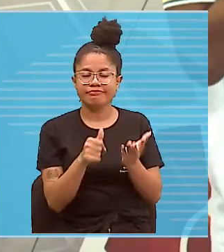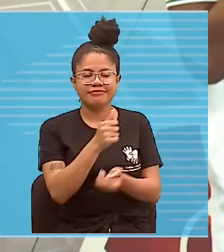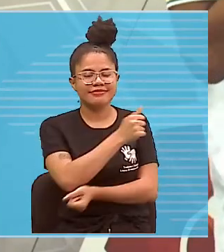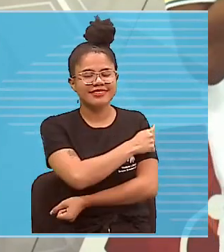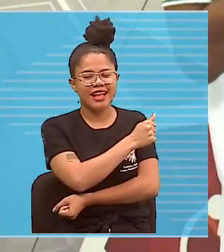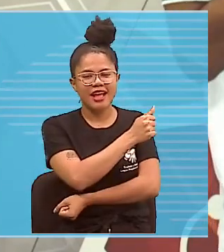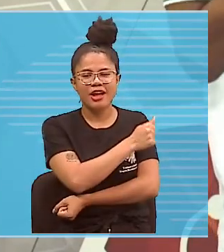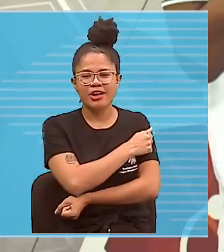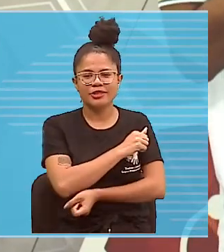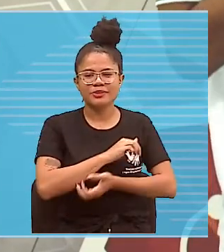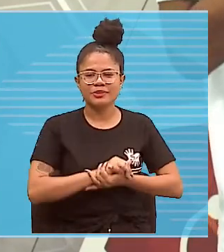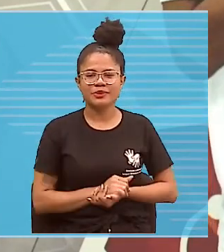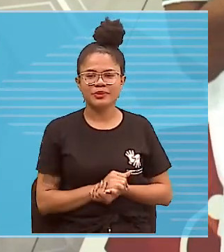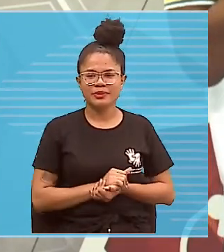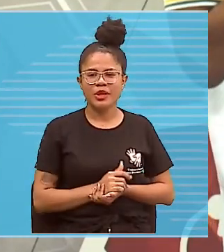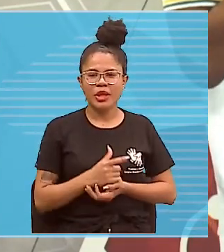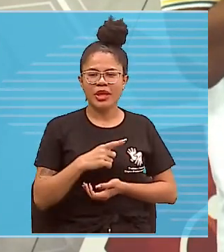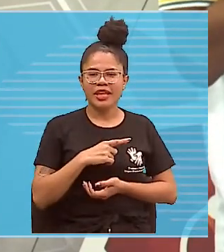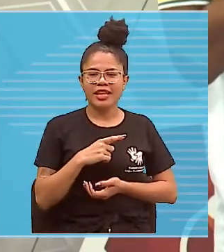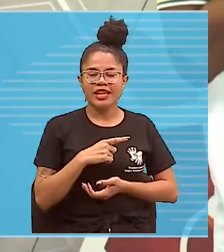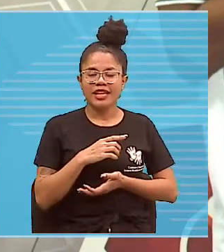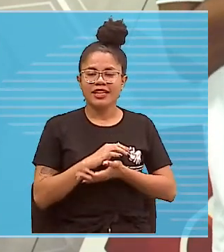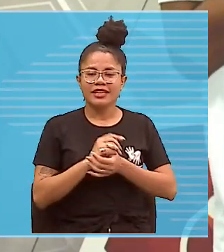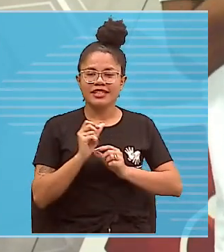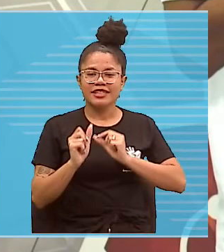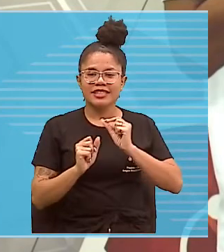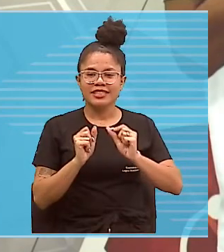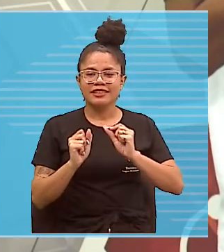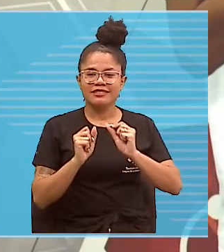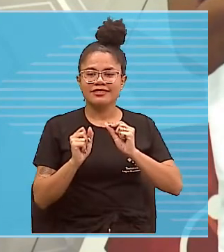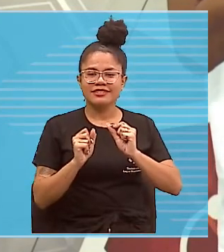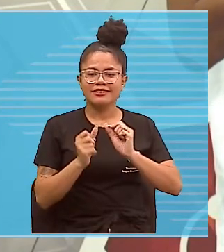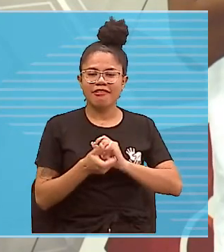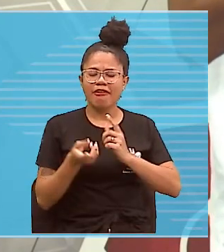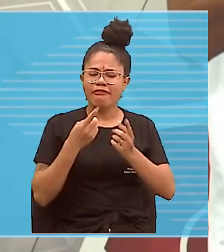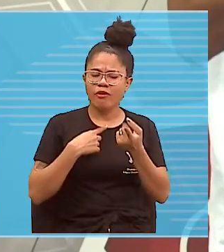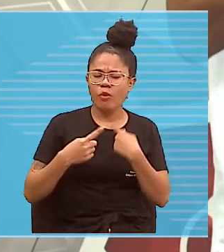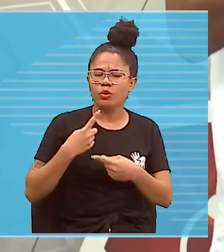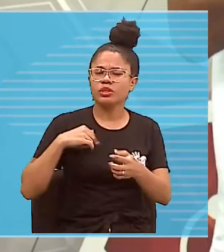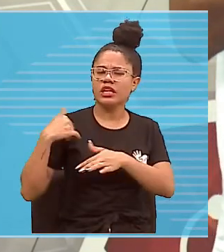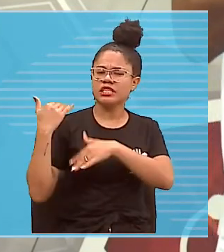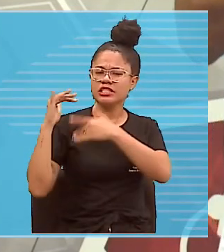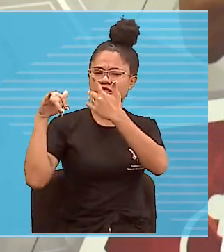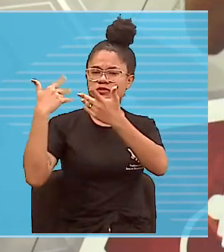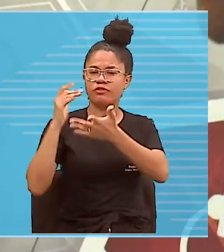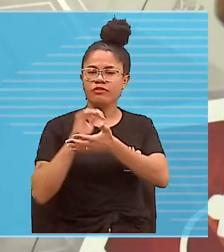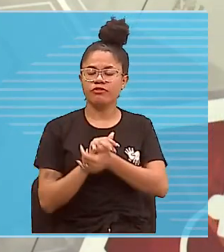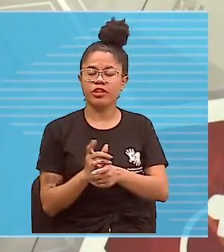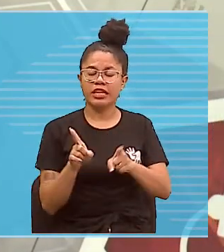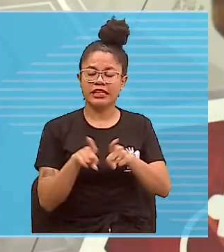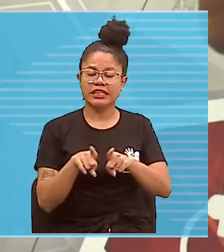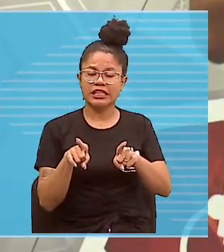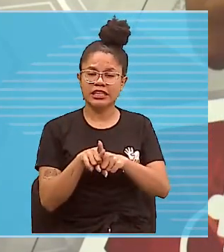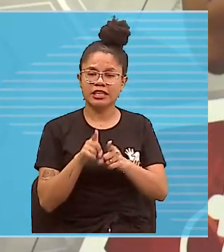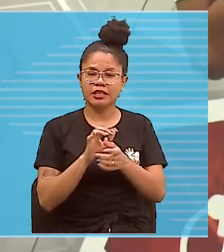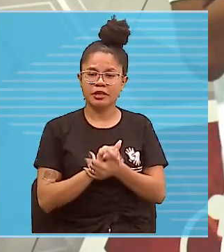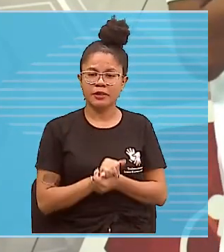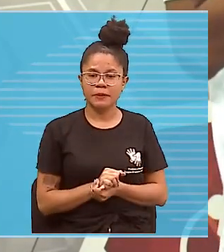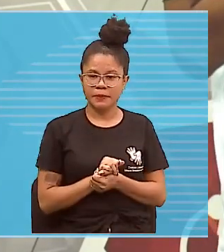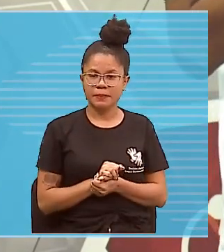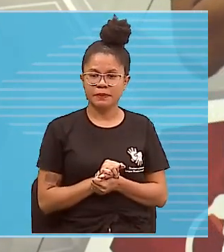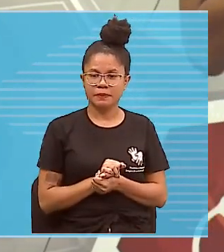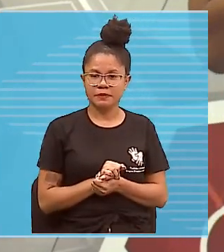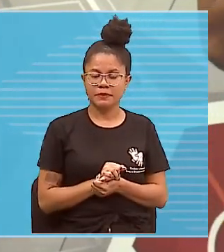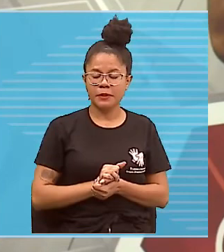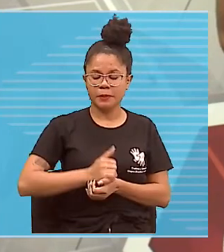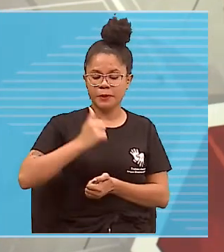ser mostrado mais à sociedade. E é isso. Antes de eu começar a me despedir e dar para minha amiga começar a